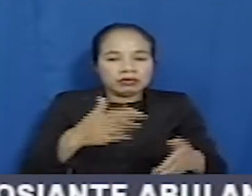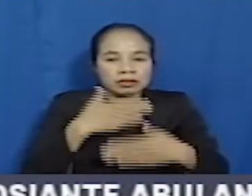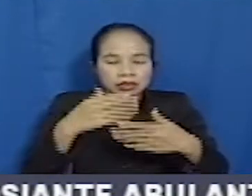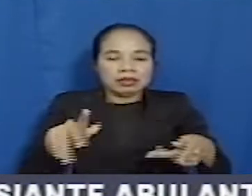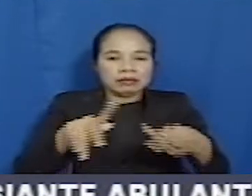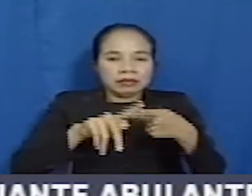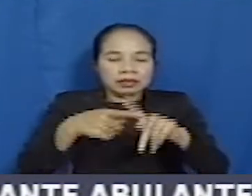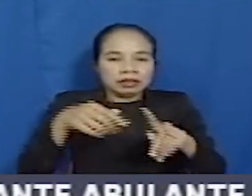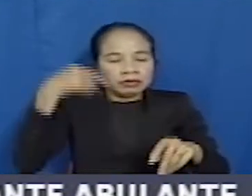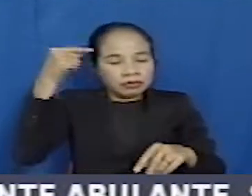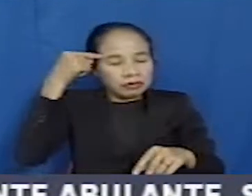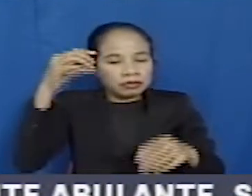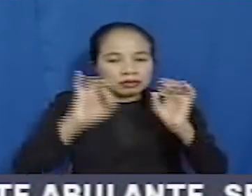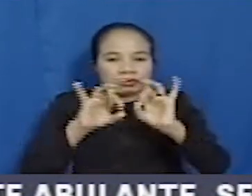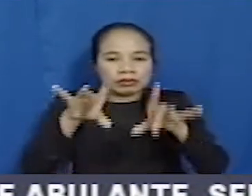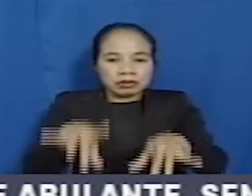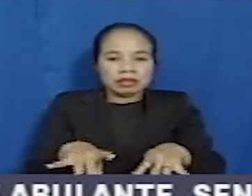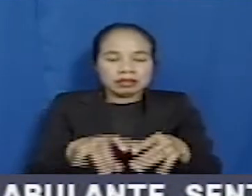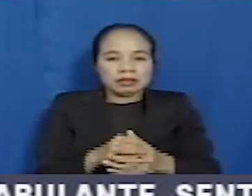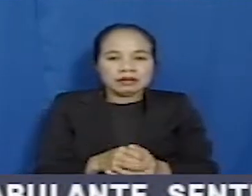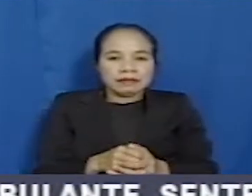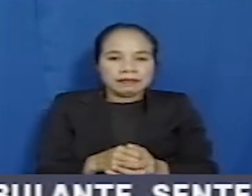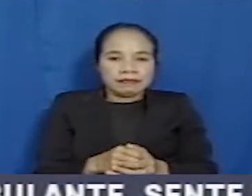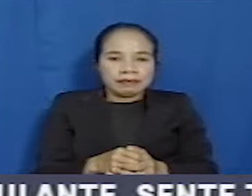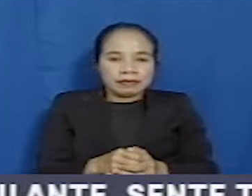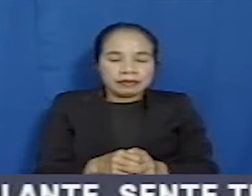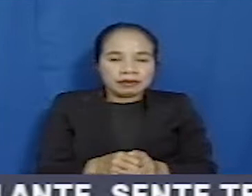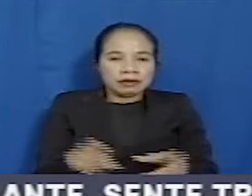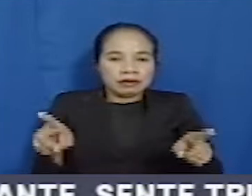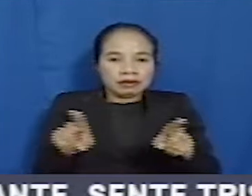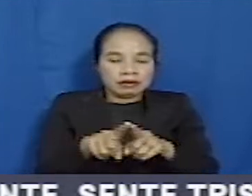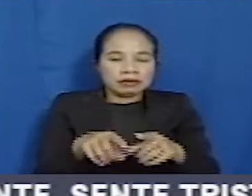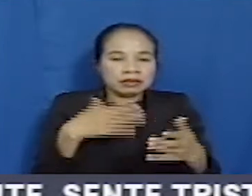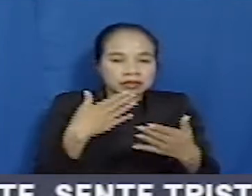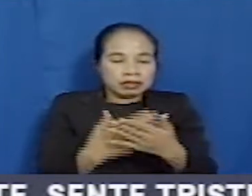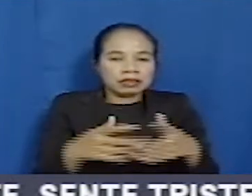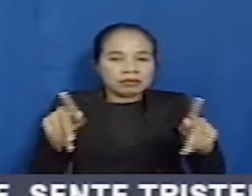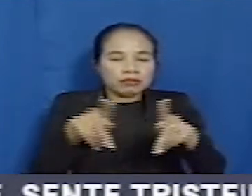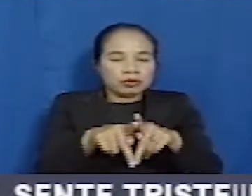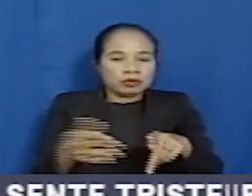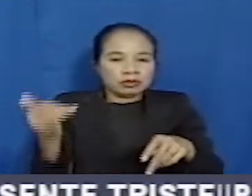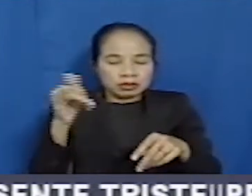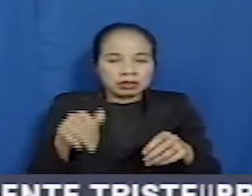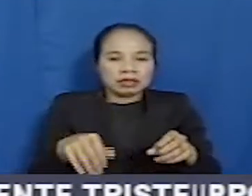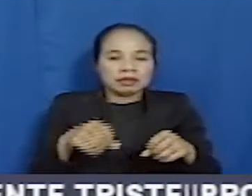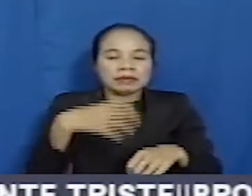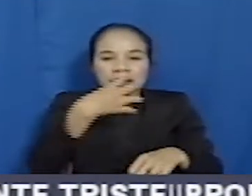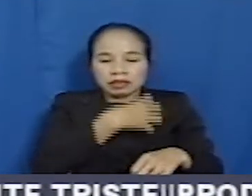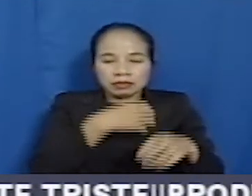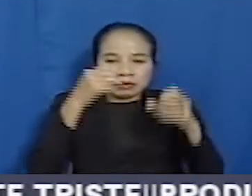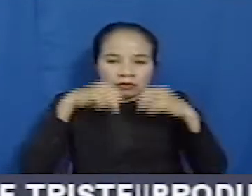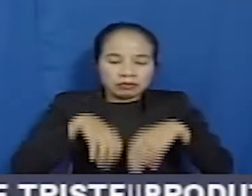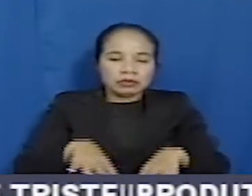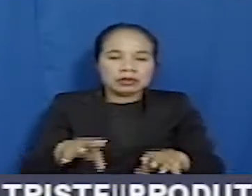parceria governo australian ni ita Começa a dia itu ne posto sira para itu ne polisi sira bel tamata.